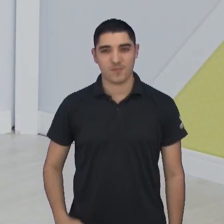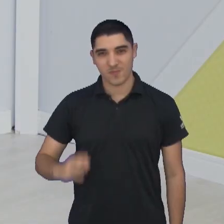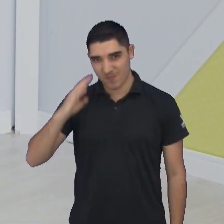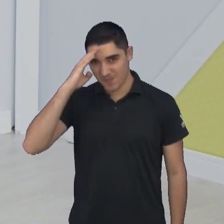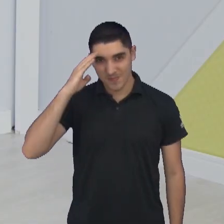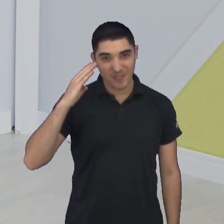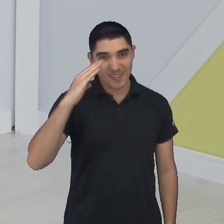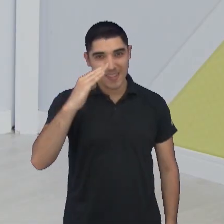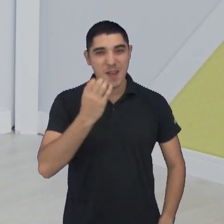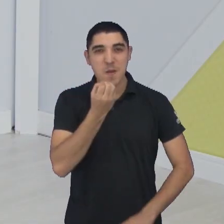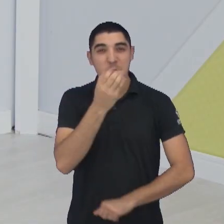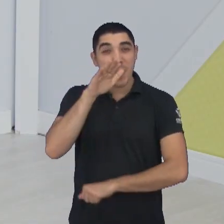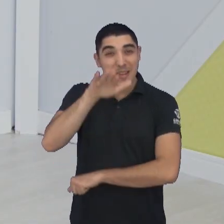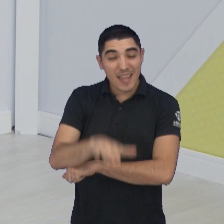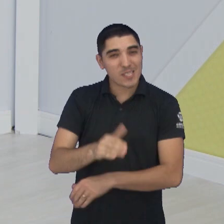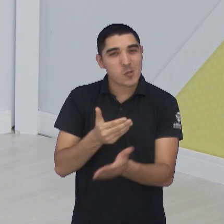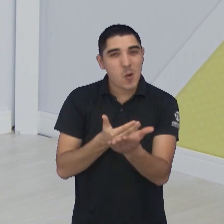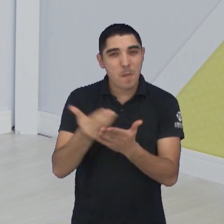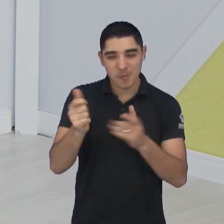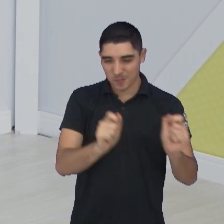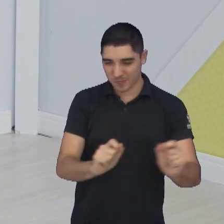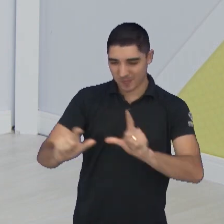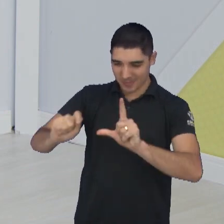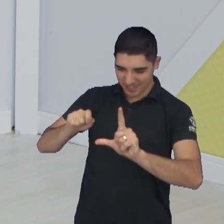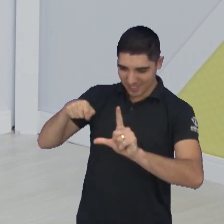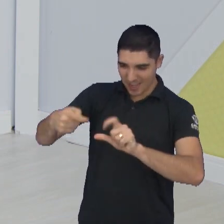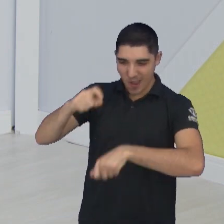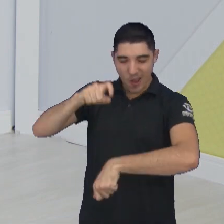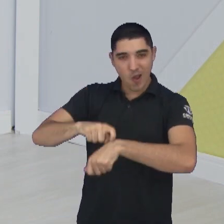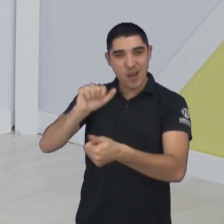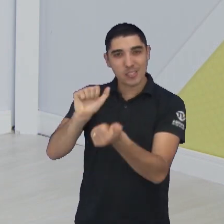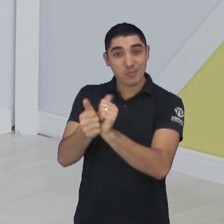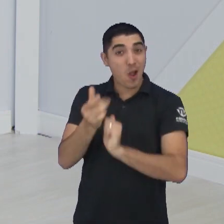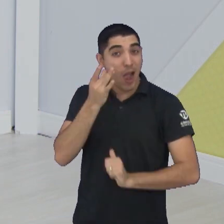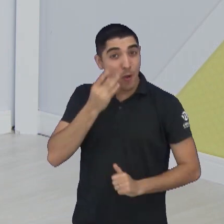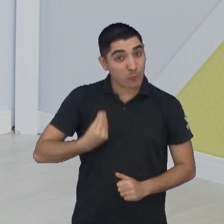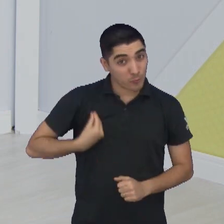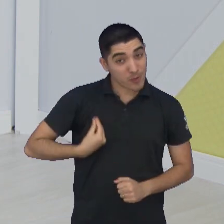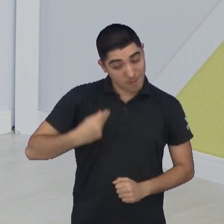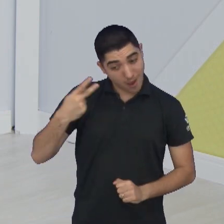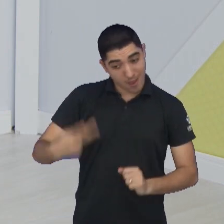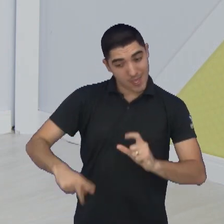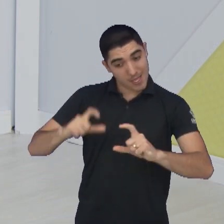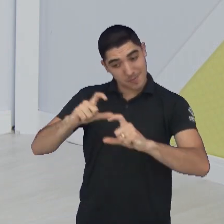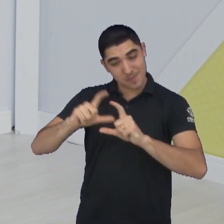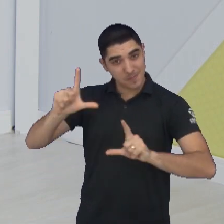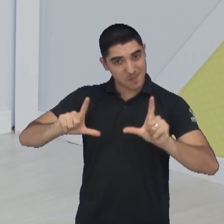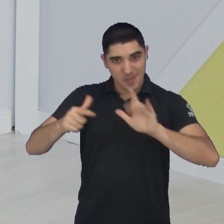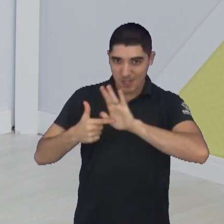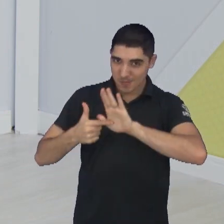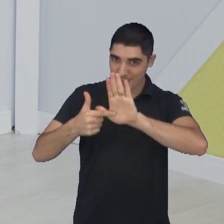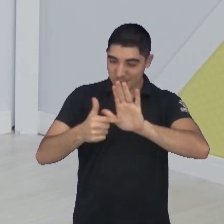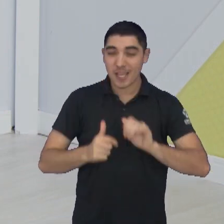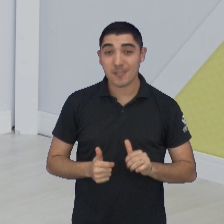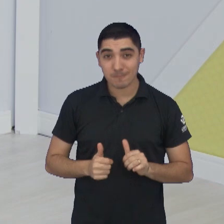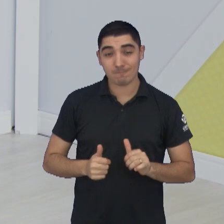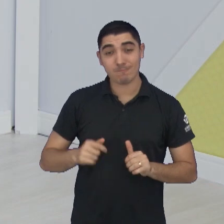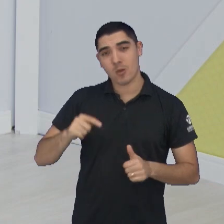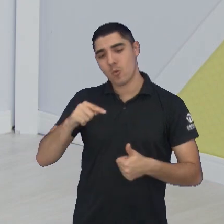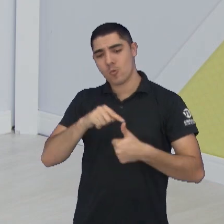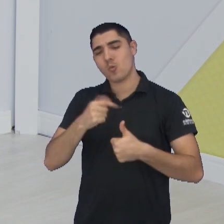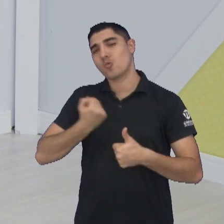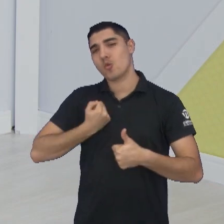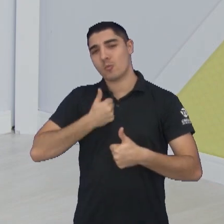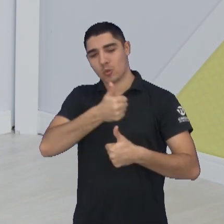Fala galera, uma boa tarde para você. Está começando o Ao Vivaço, o programa Hora do Esporte, aqui na tela da TV Câmara de São José dos Campos, pelo